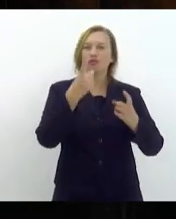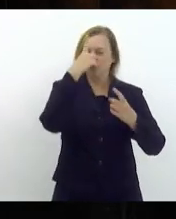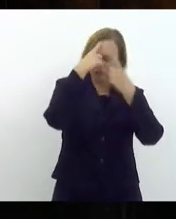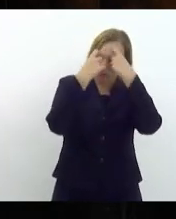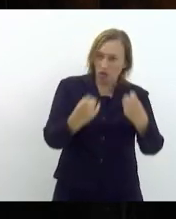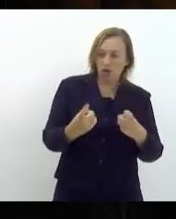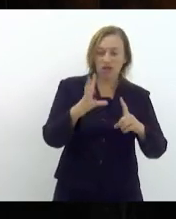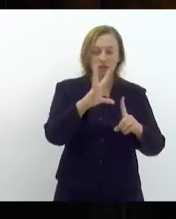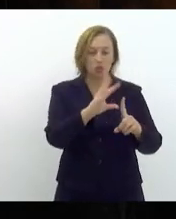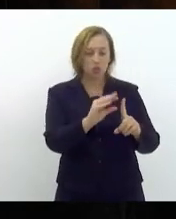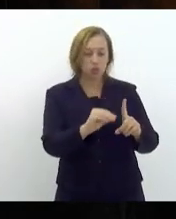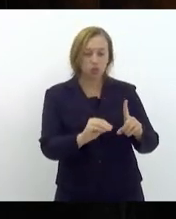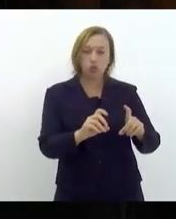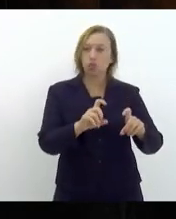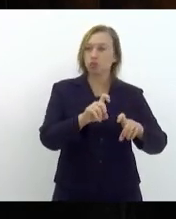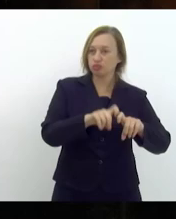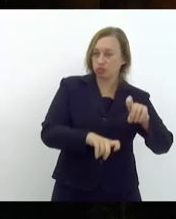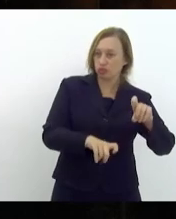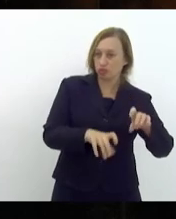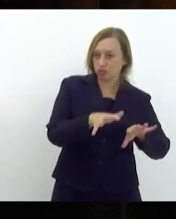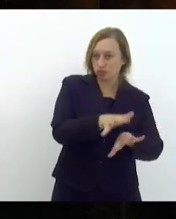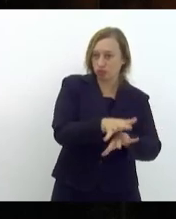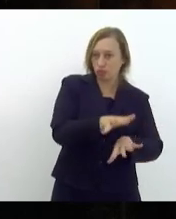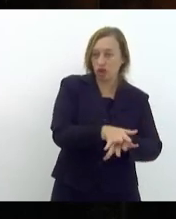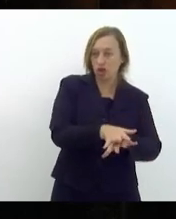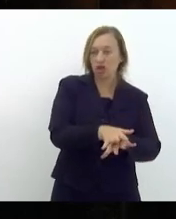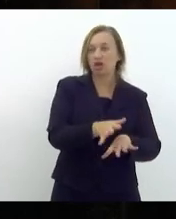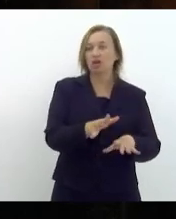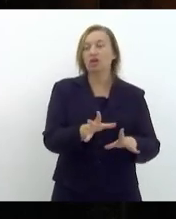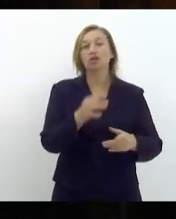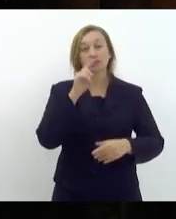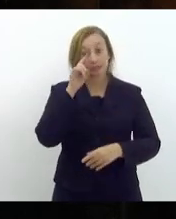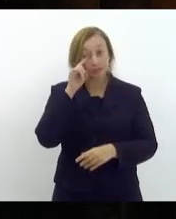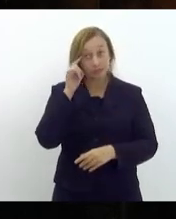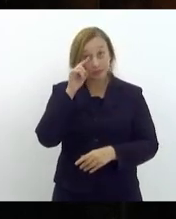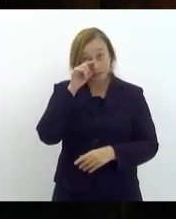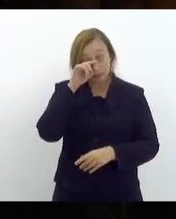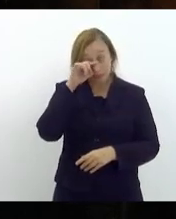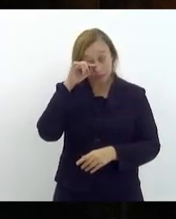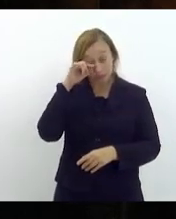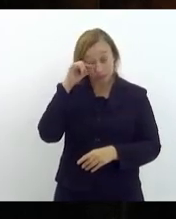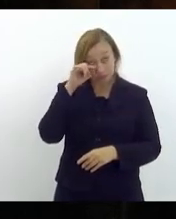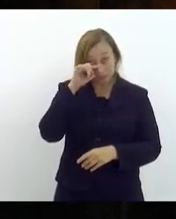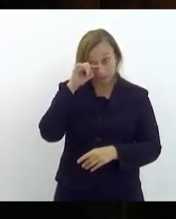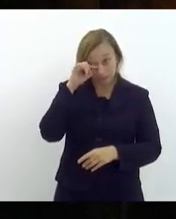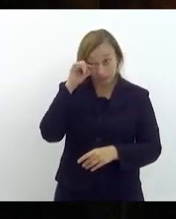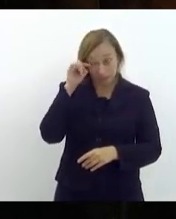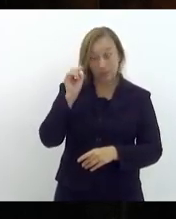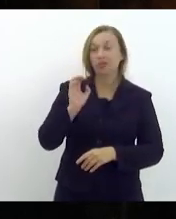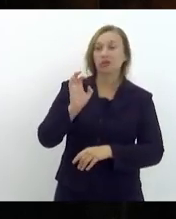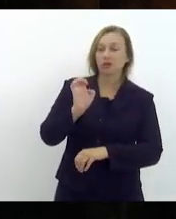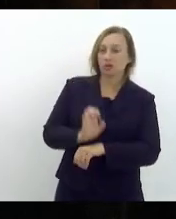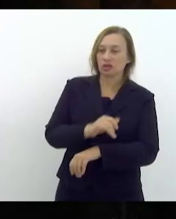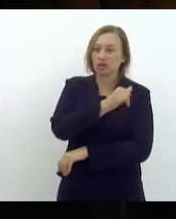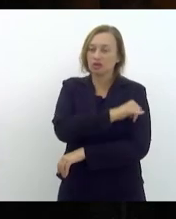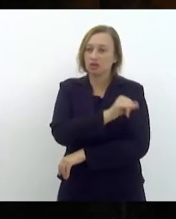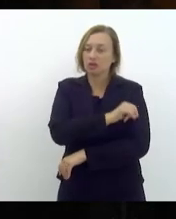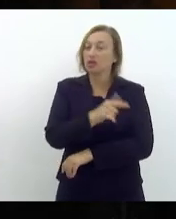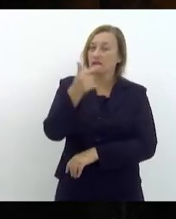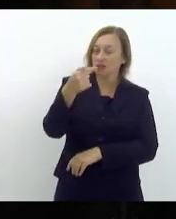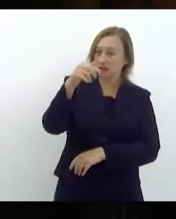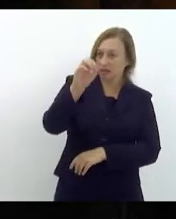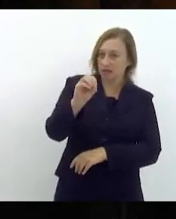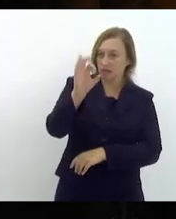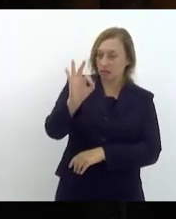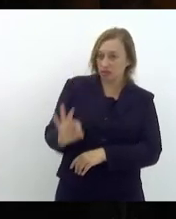físicas e psíquicas no estado do Rio 70% dos casos de